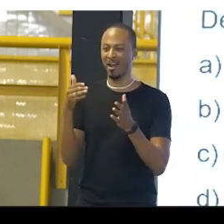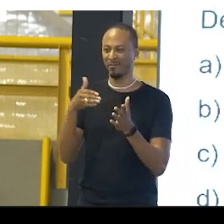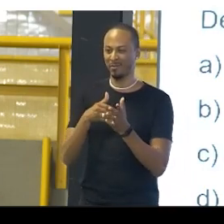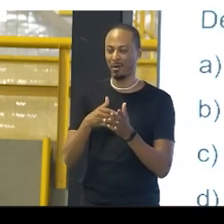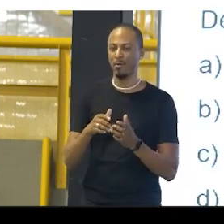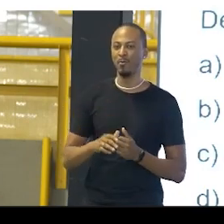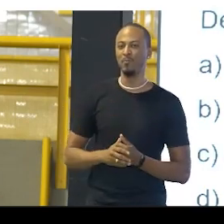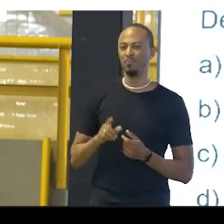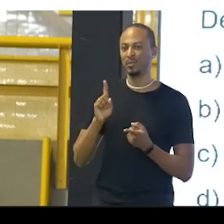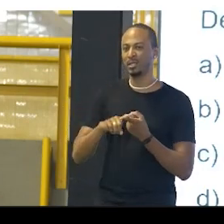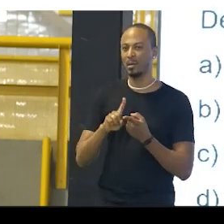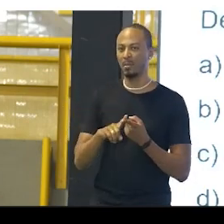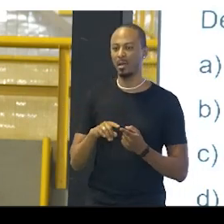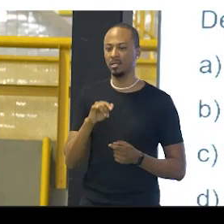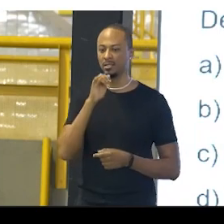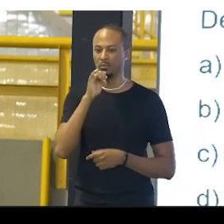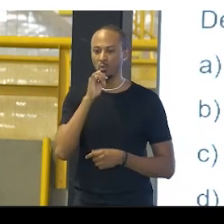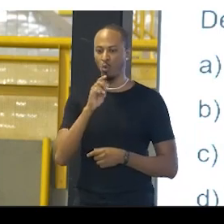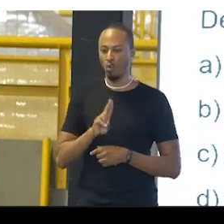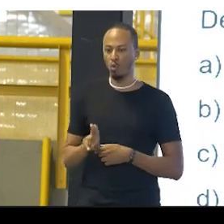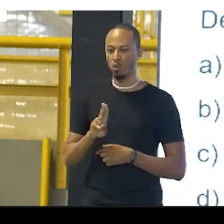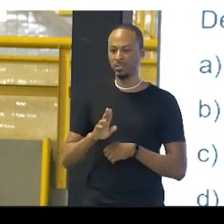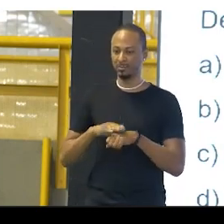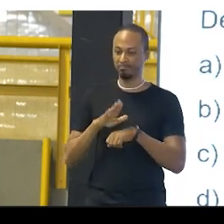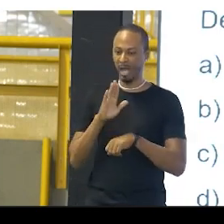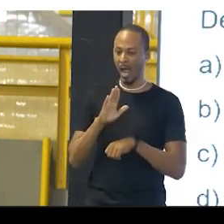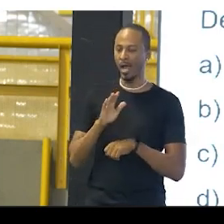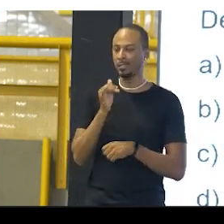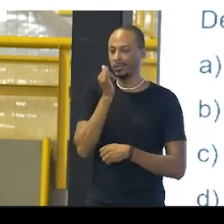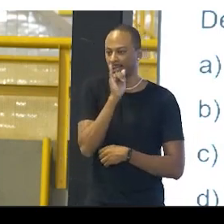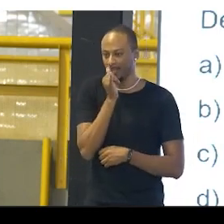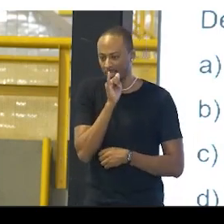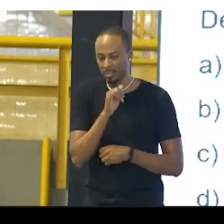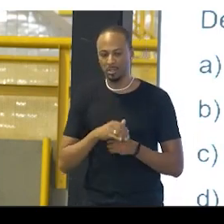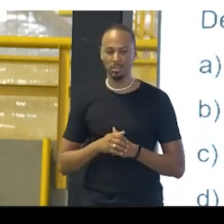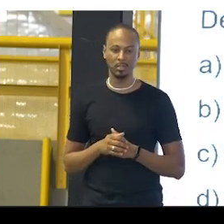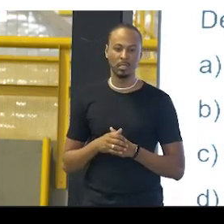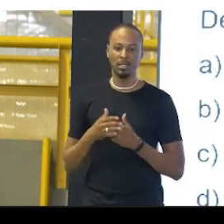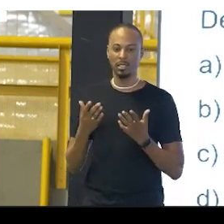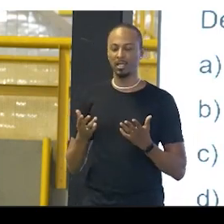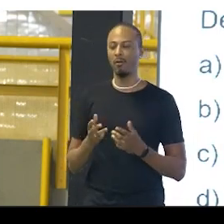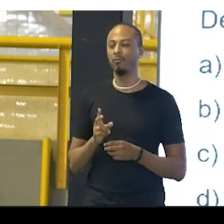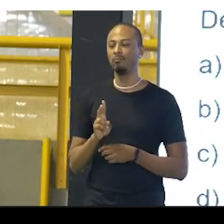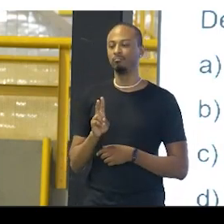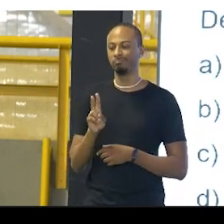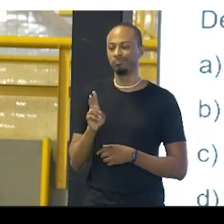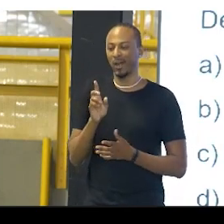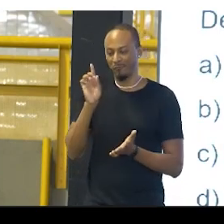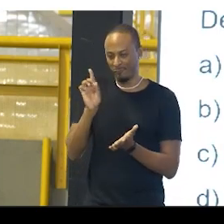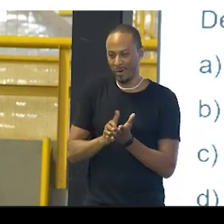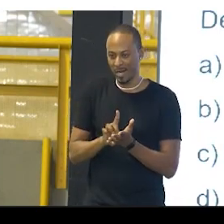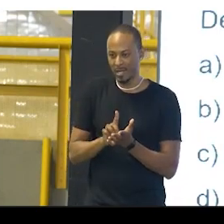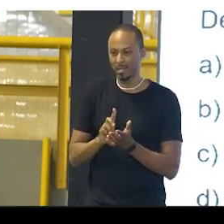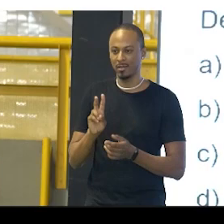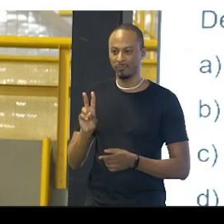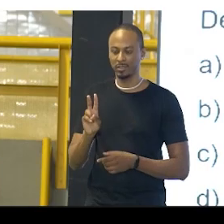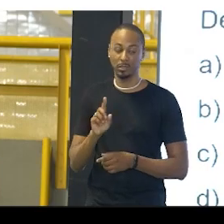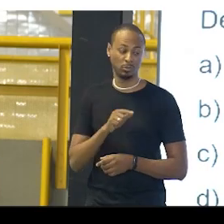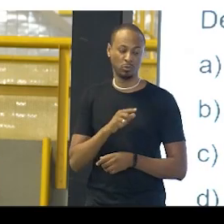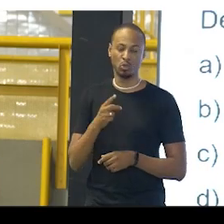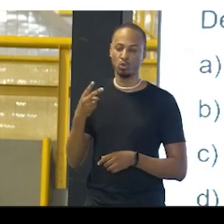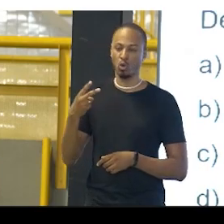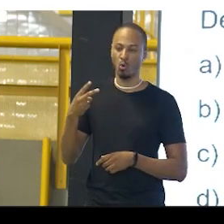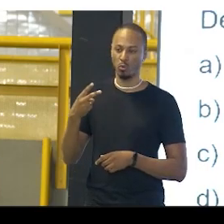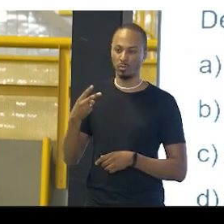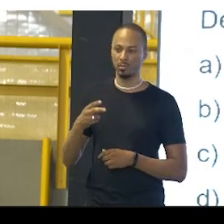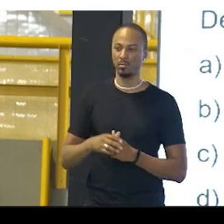muito mais energia do que numa área mais pobre, mais humilde. Então, verdadeiríssimo. Pela substituição de